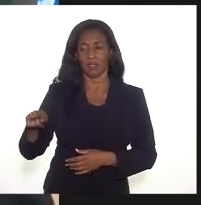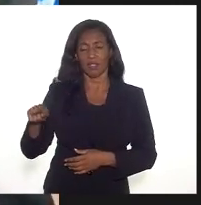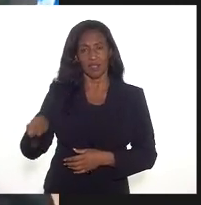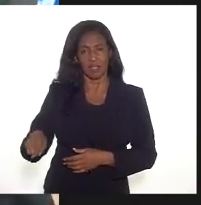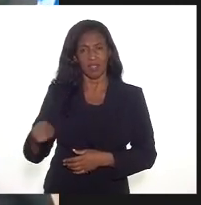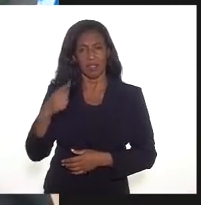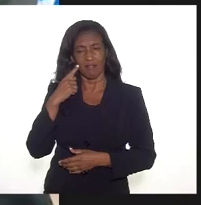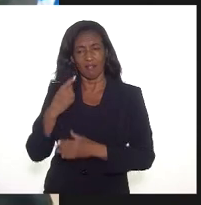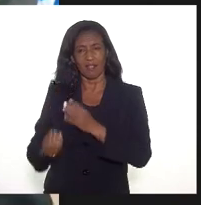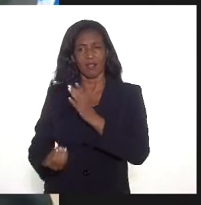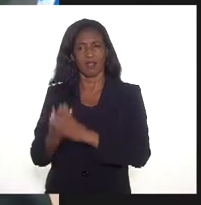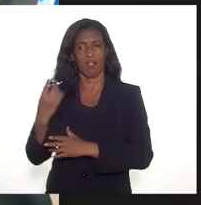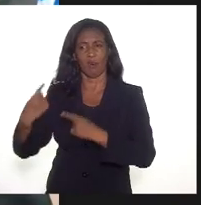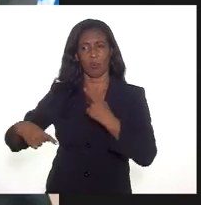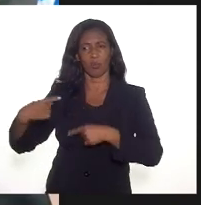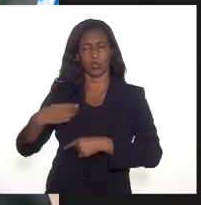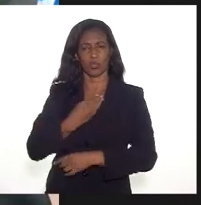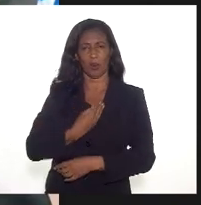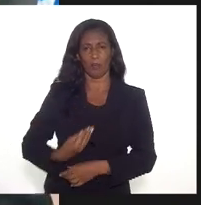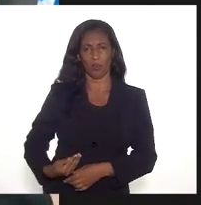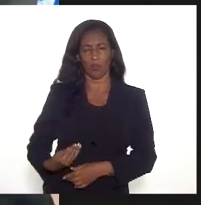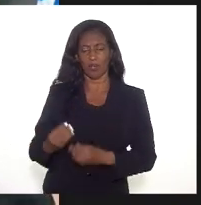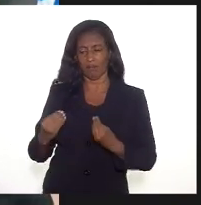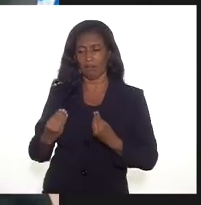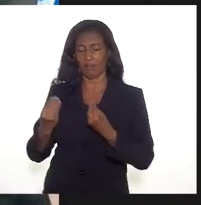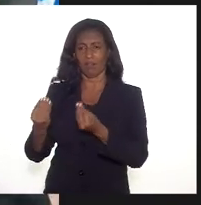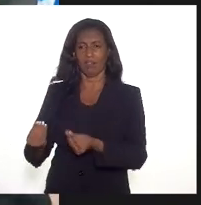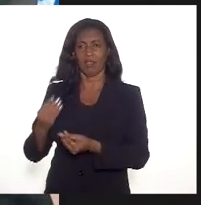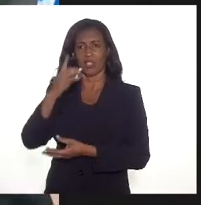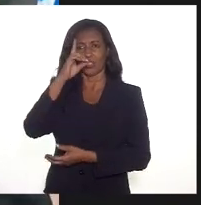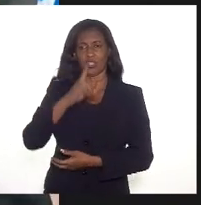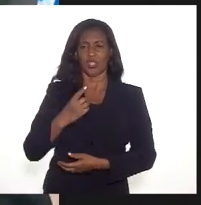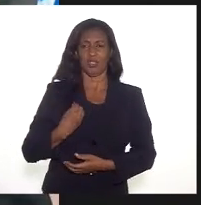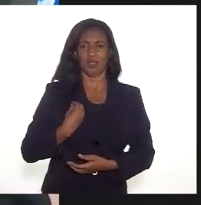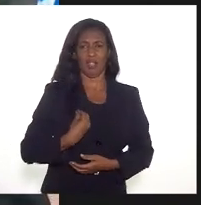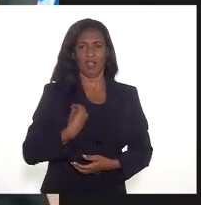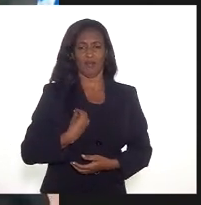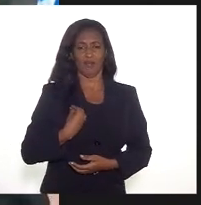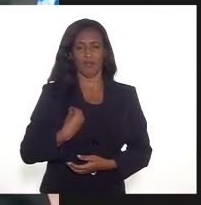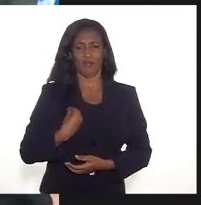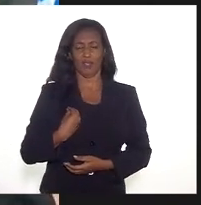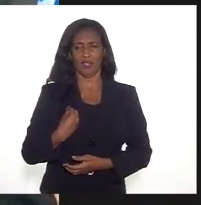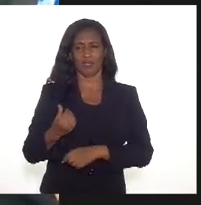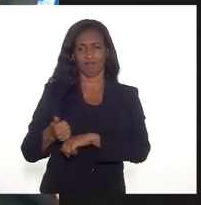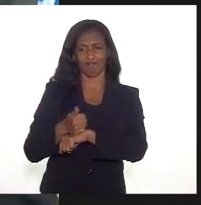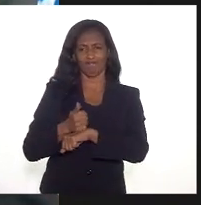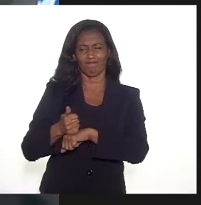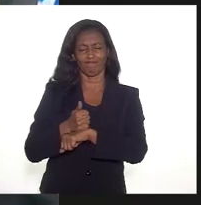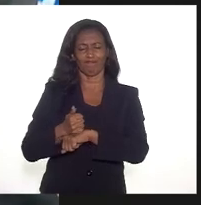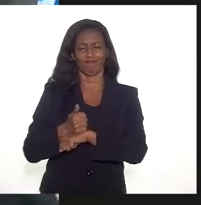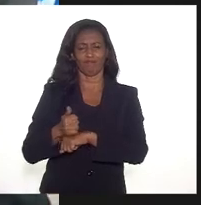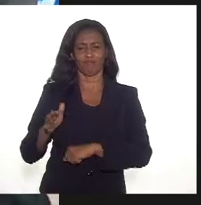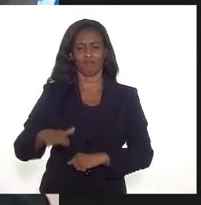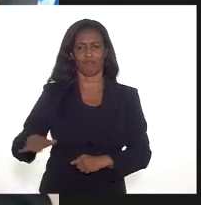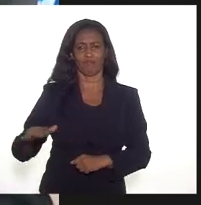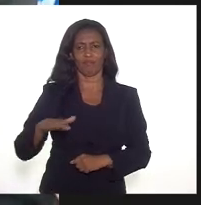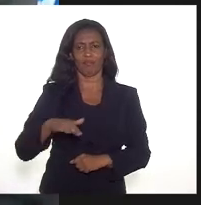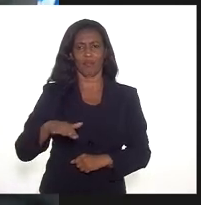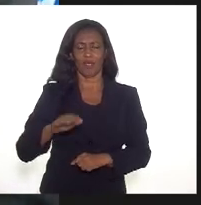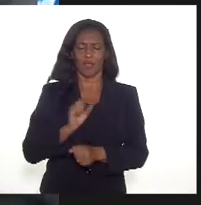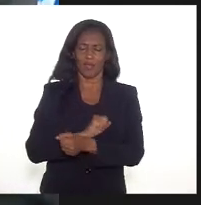é criar uma política pública que garanta o direito à vida e à dignidade desses pequenos. É